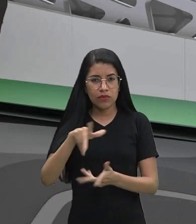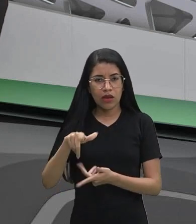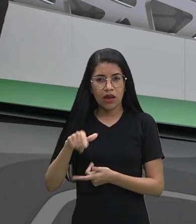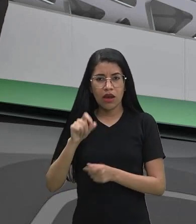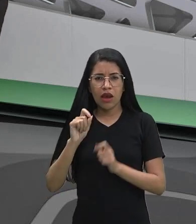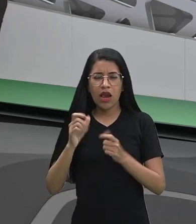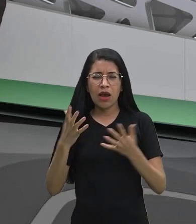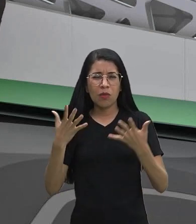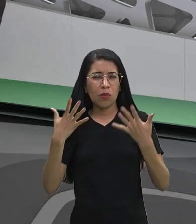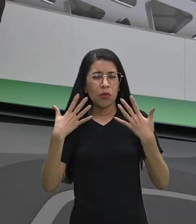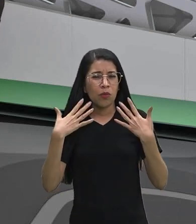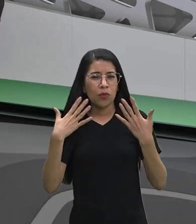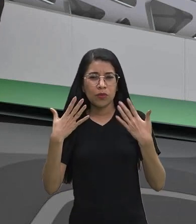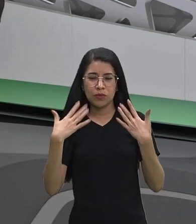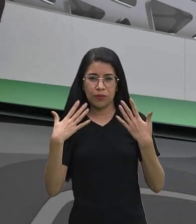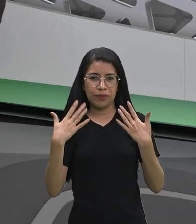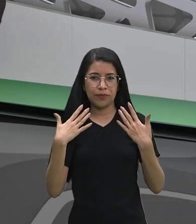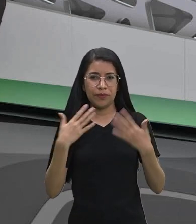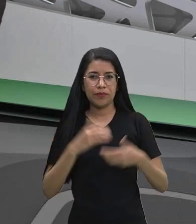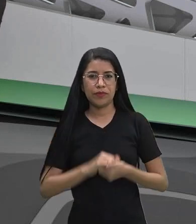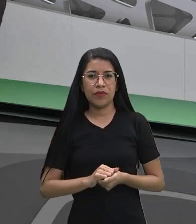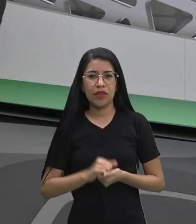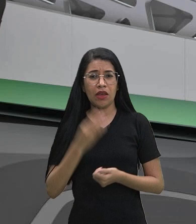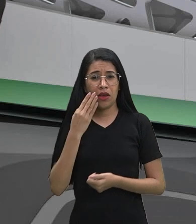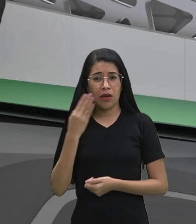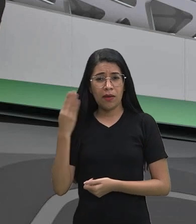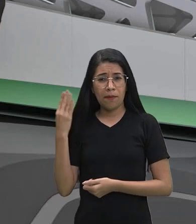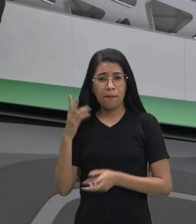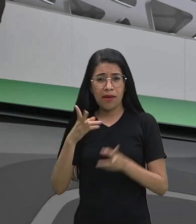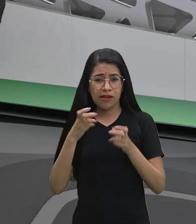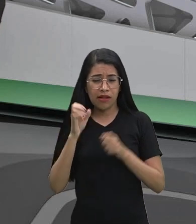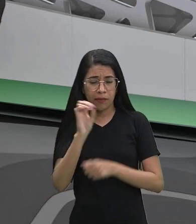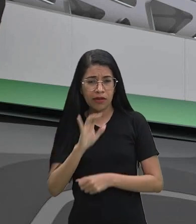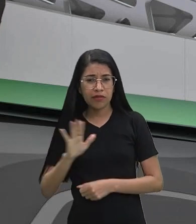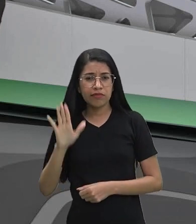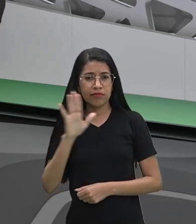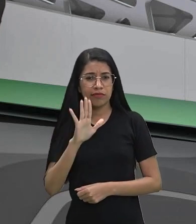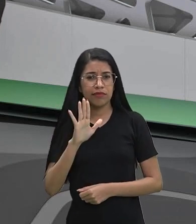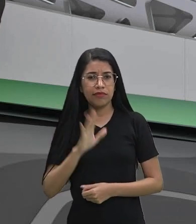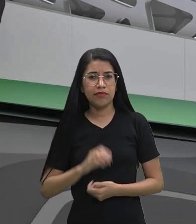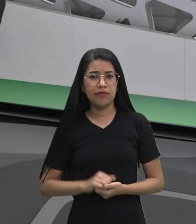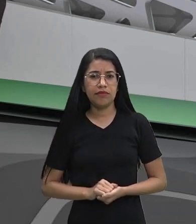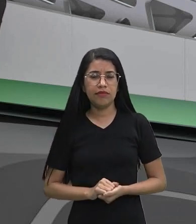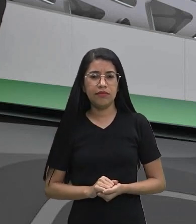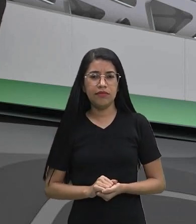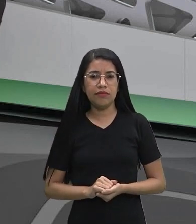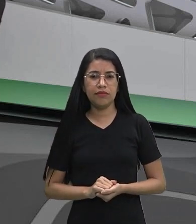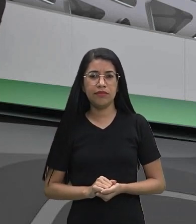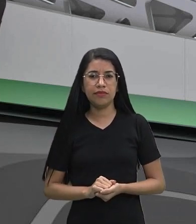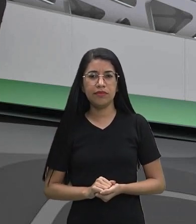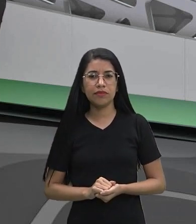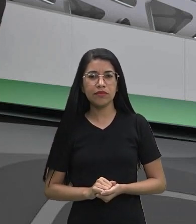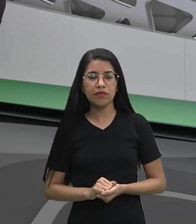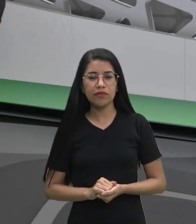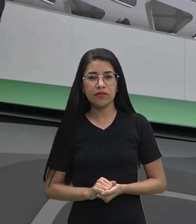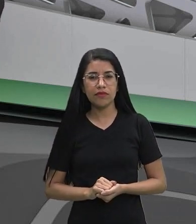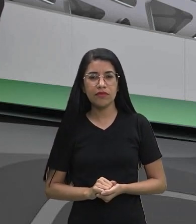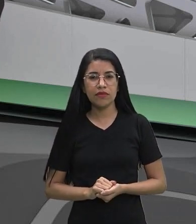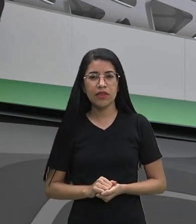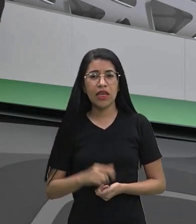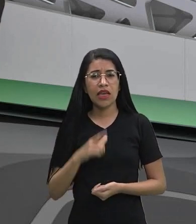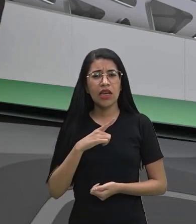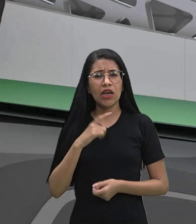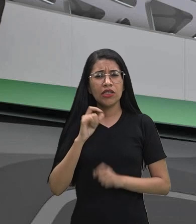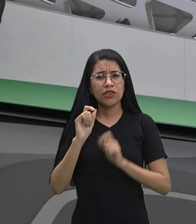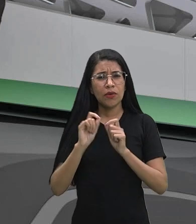muito quente. Era muito quente, é isso que a gente está vendo aqui na nossa imagem. E havia então uma